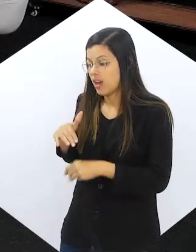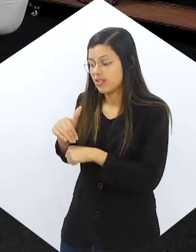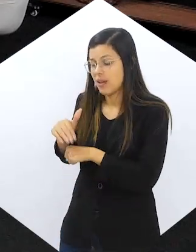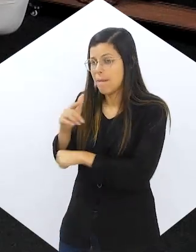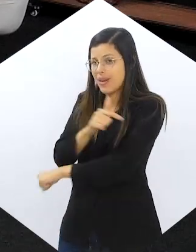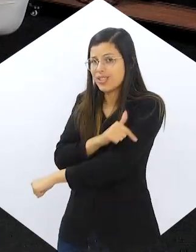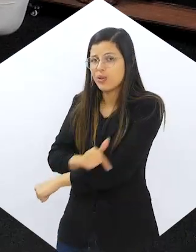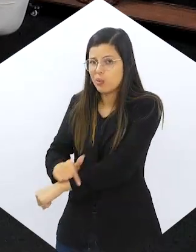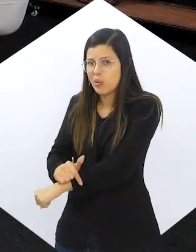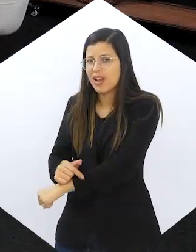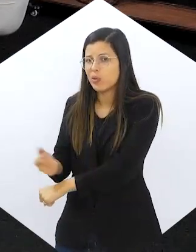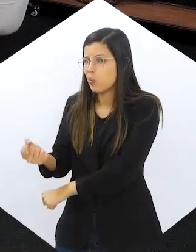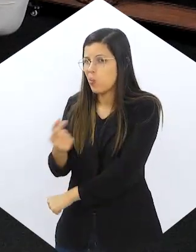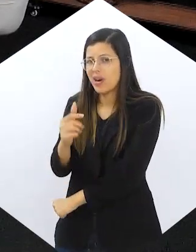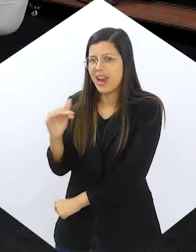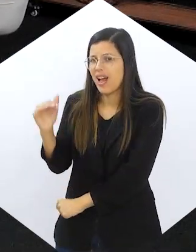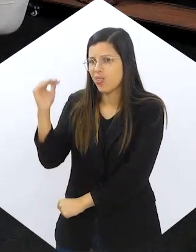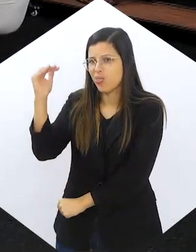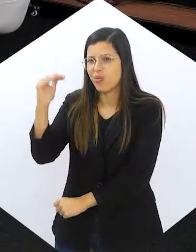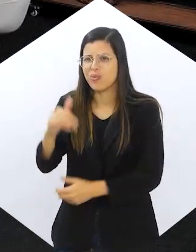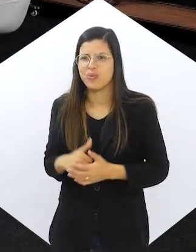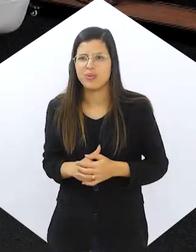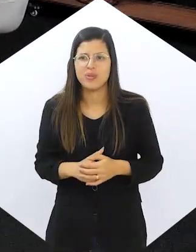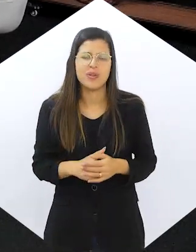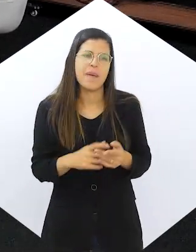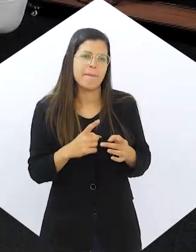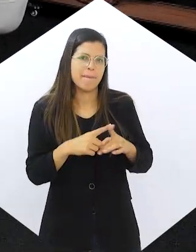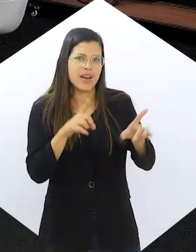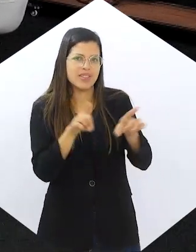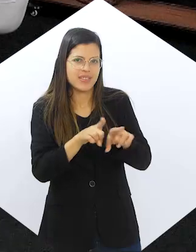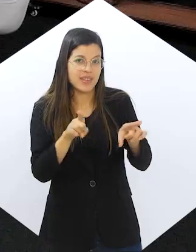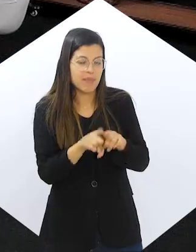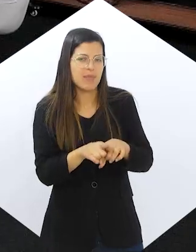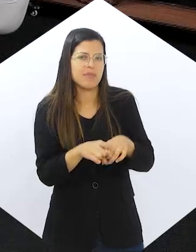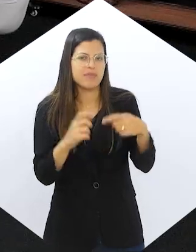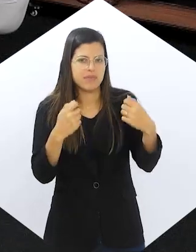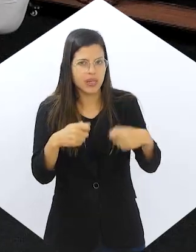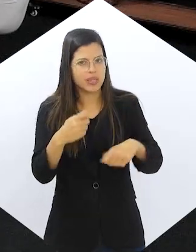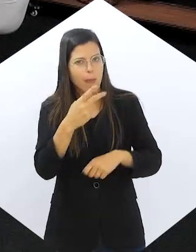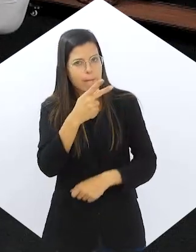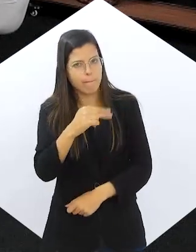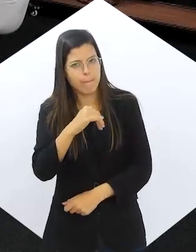que os adultos. São mais educadas? Mas aí também, lógico, cabe aos pais, né?